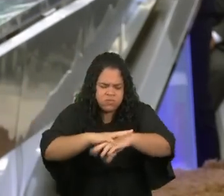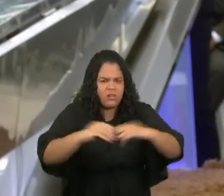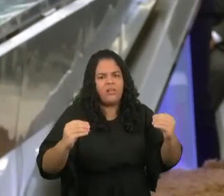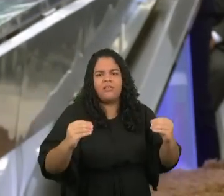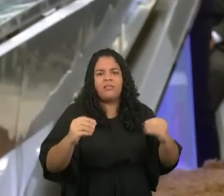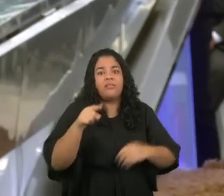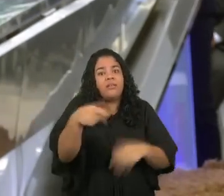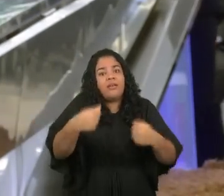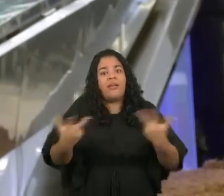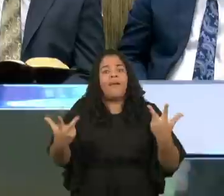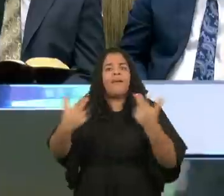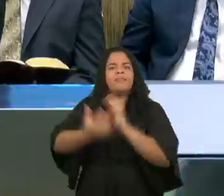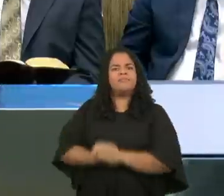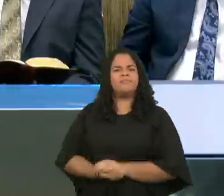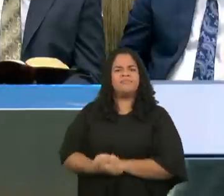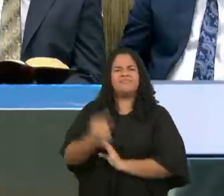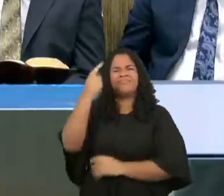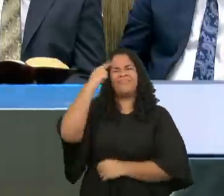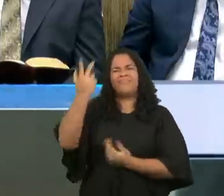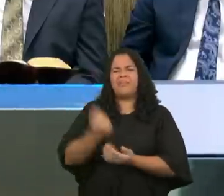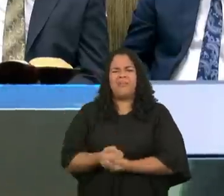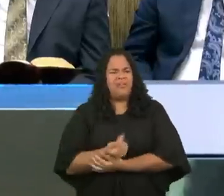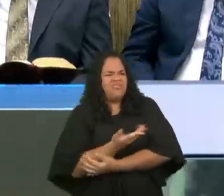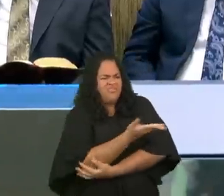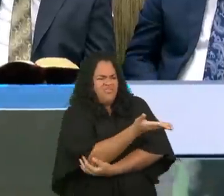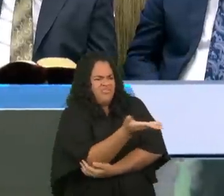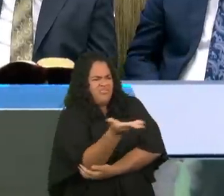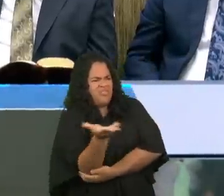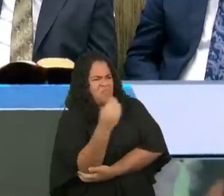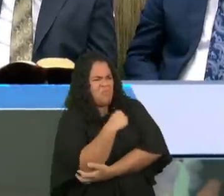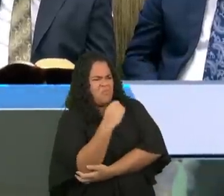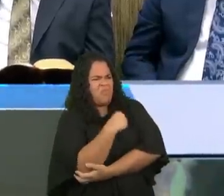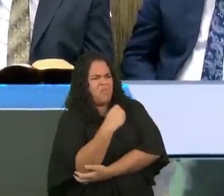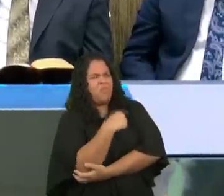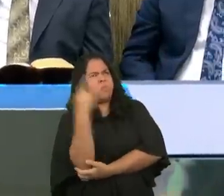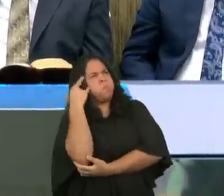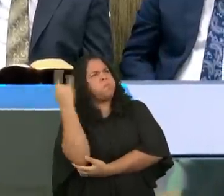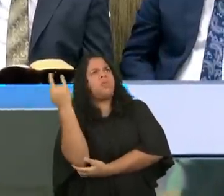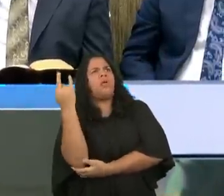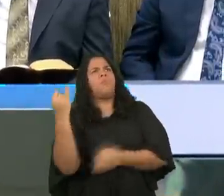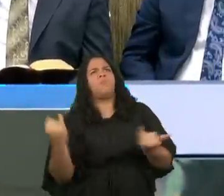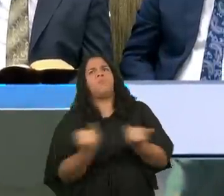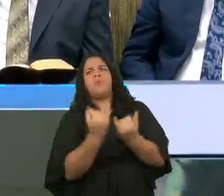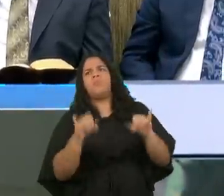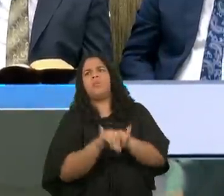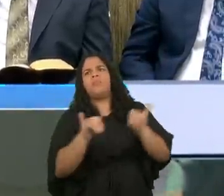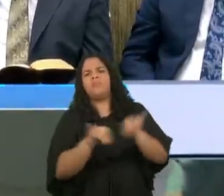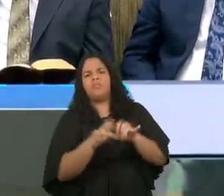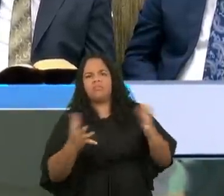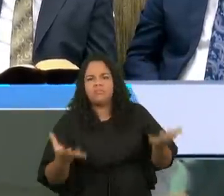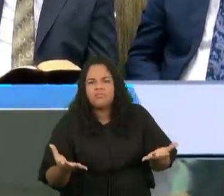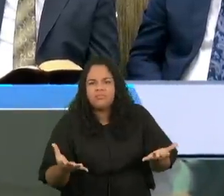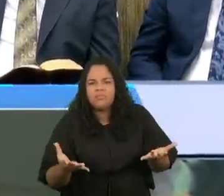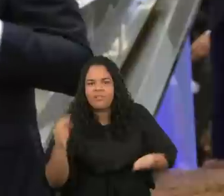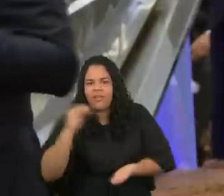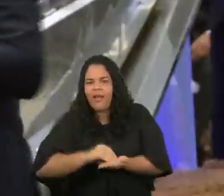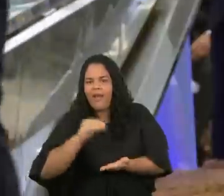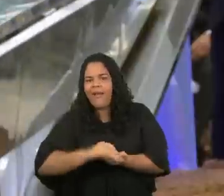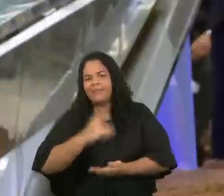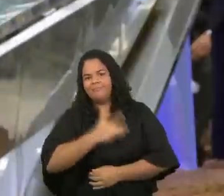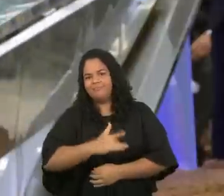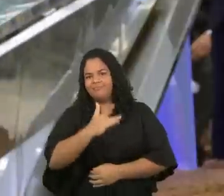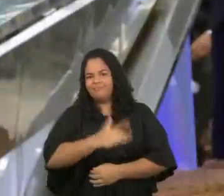presta, miserável, esse é um idiota. Ah, meu filho, você está cheio de outra coisa. Compaixão não. Mas se